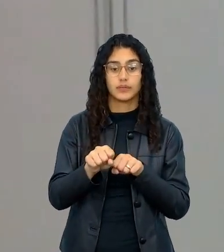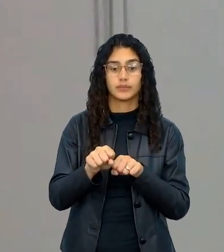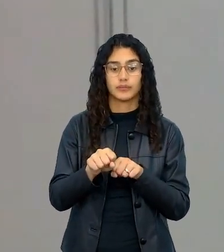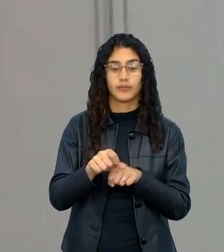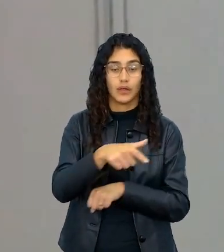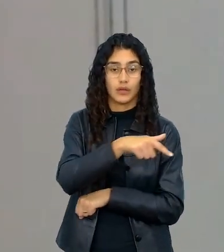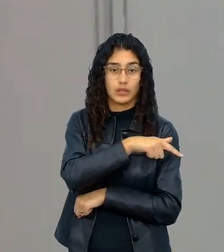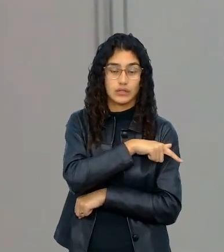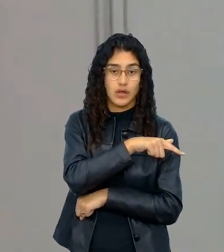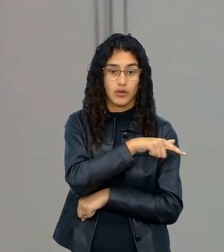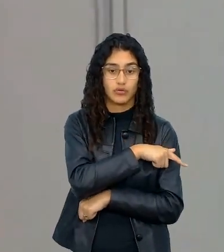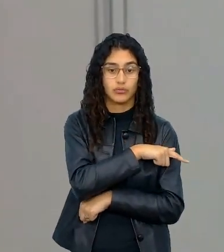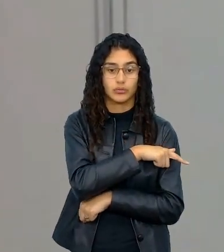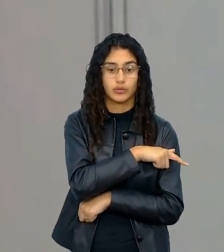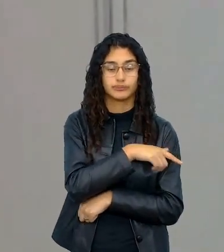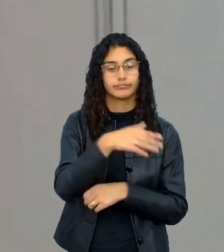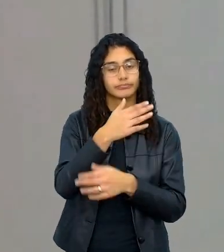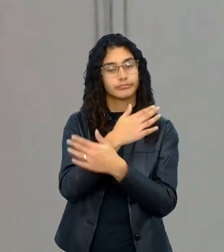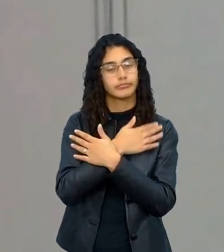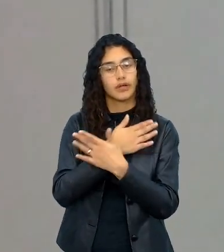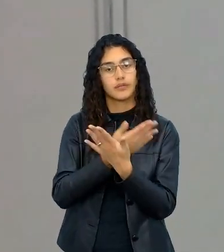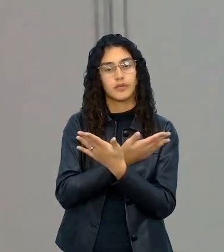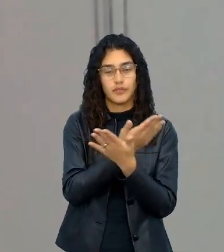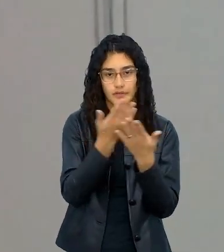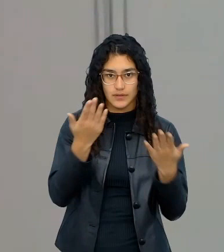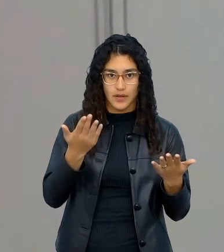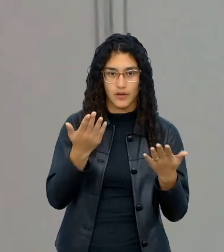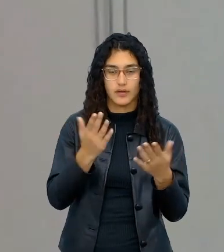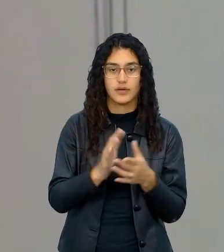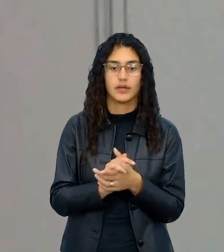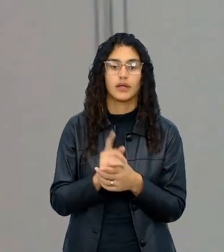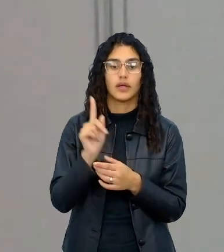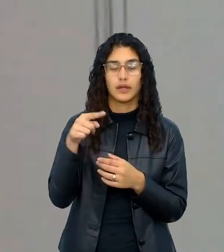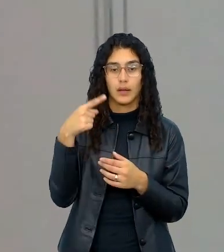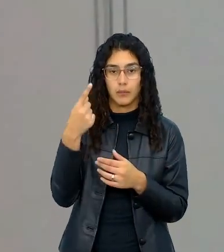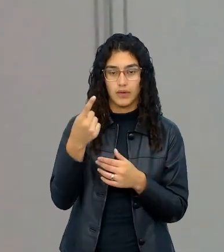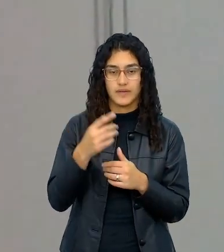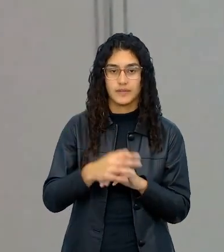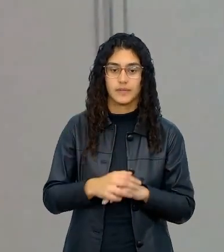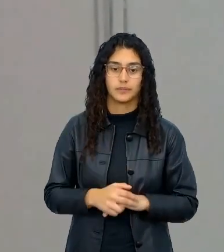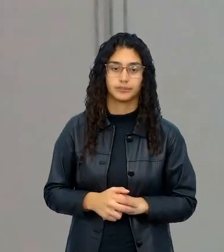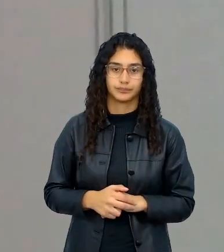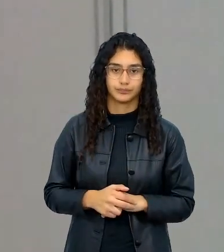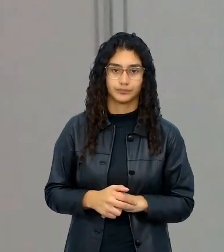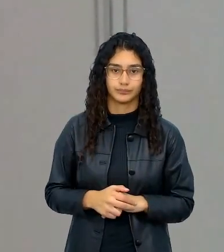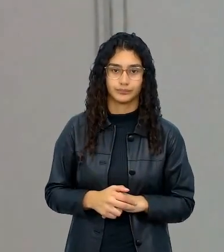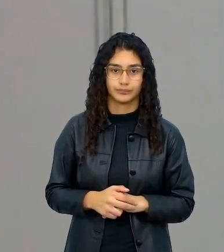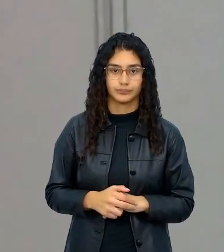do 7º ano. Um grande abraço para vocês e até a próxima.